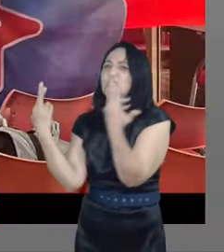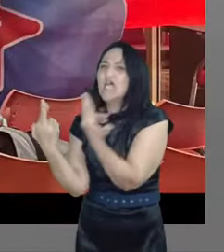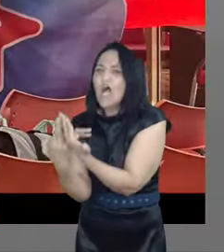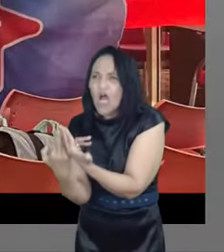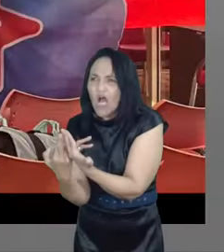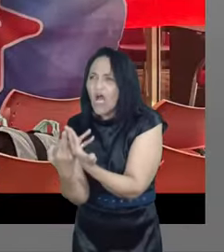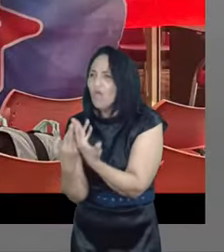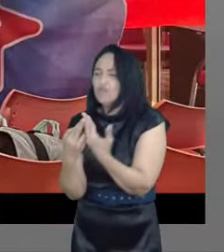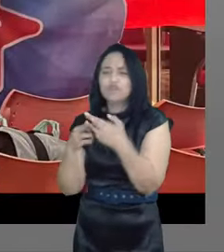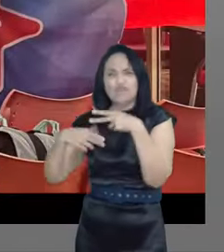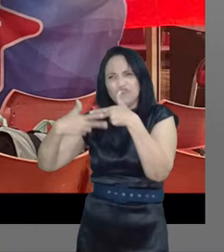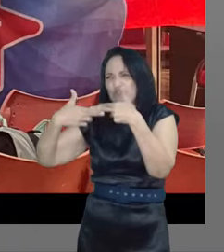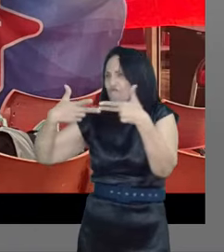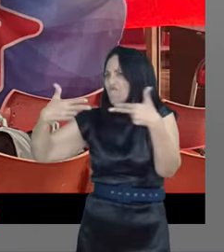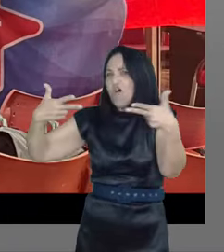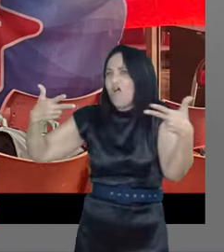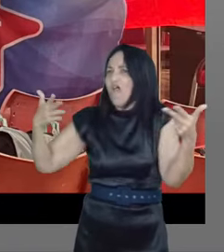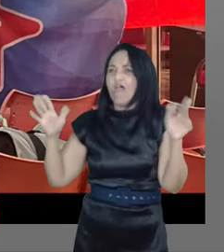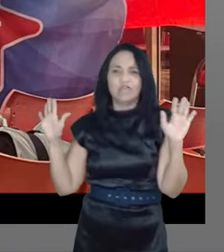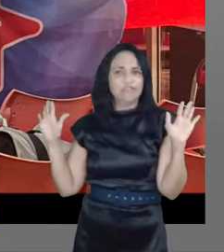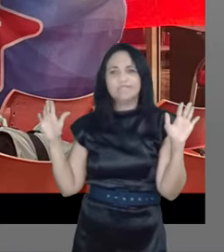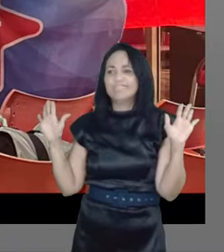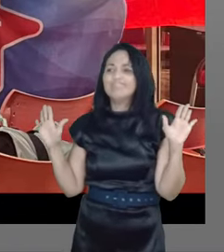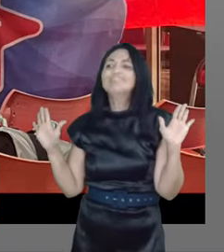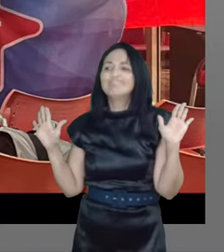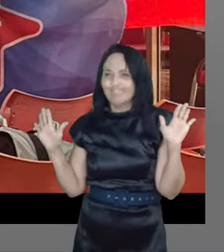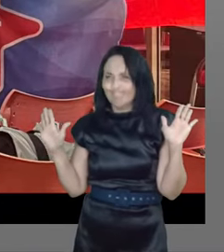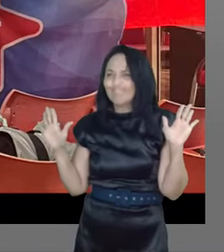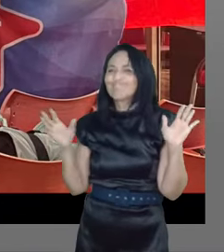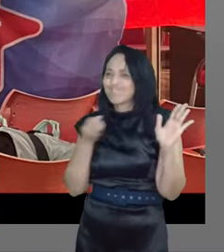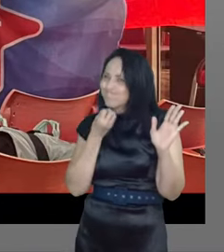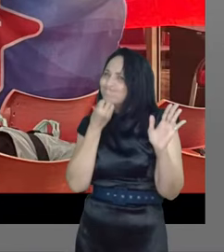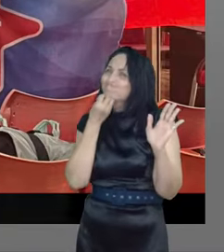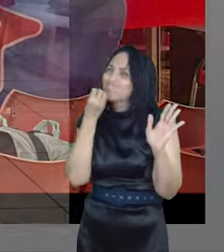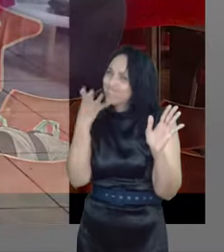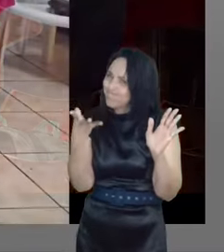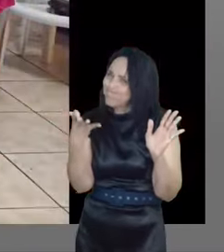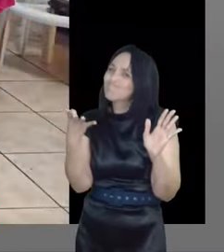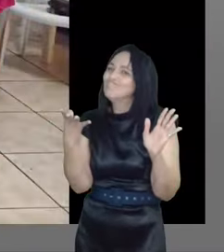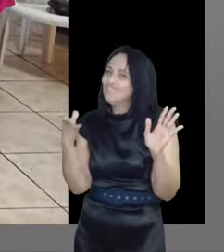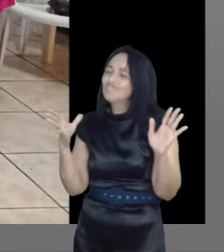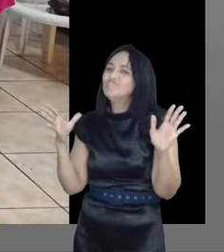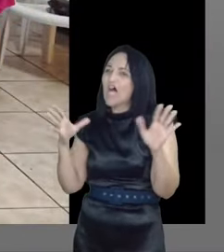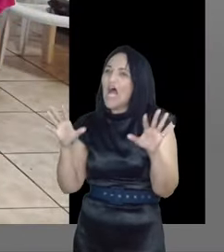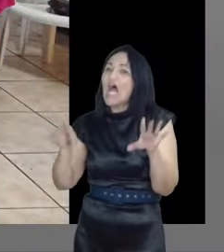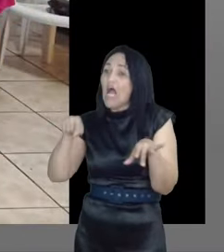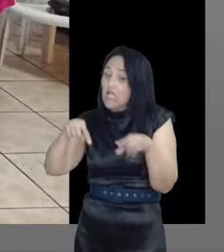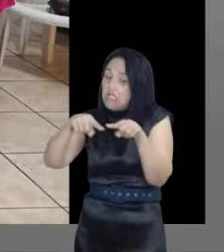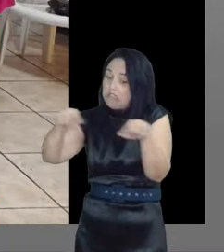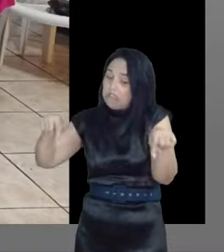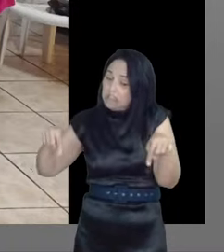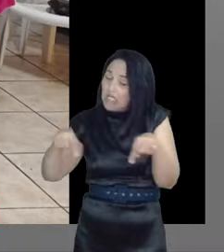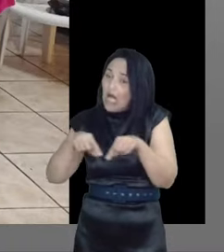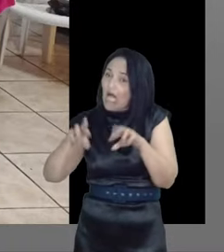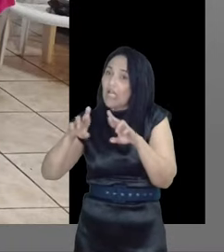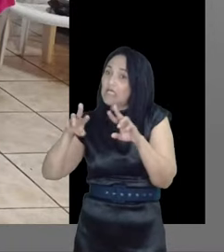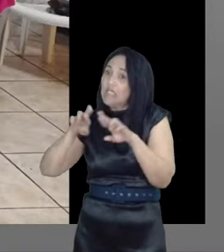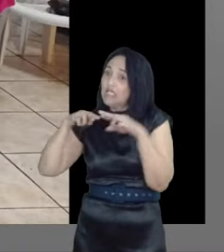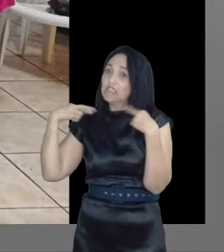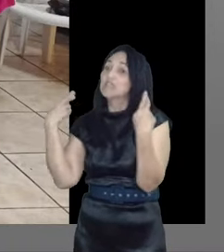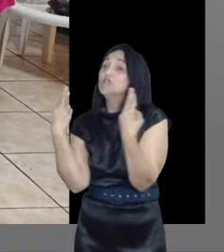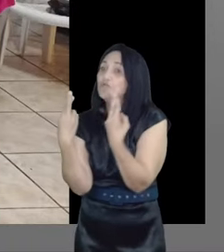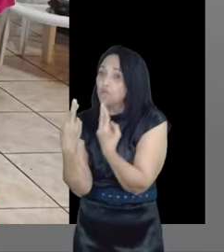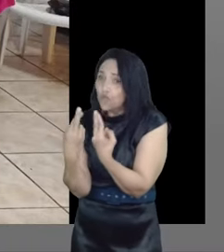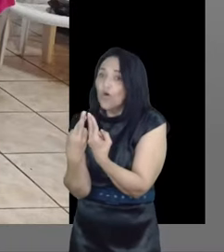mangueira. É aquelas reuniões, aqui é bonitinha, no auditórios, né? Reunião debaixo,